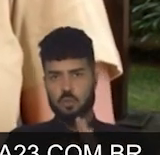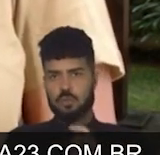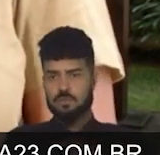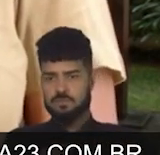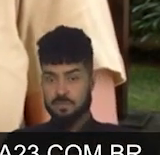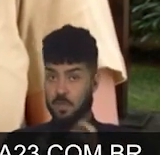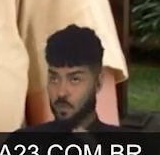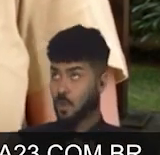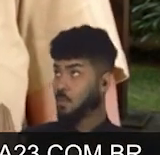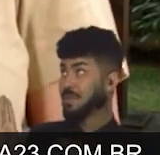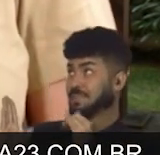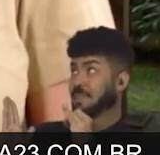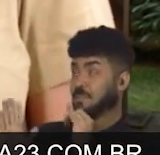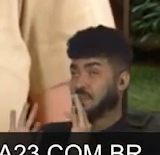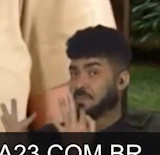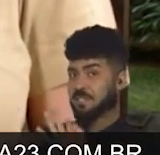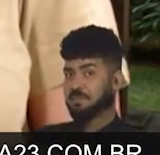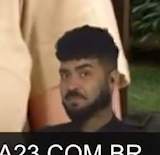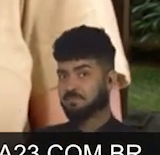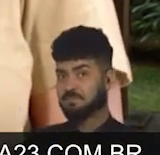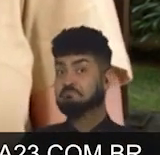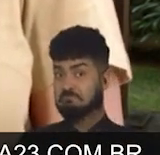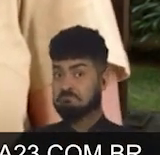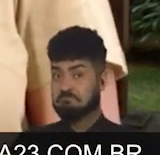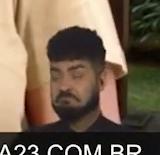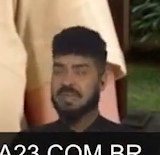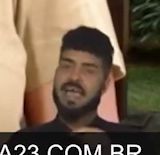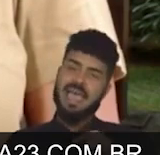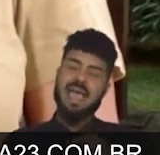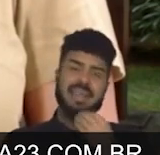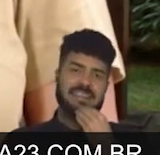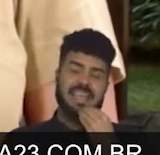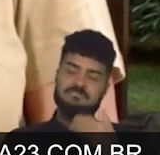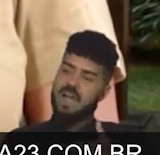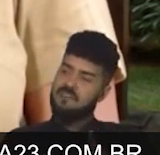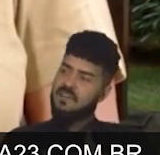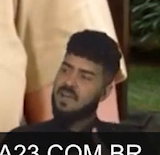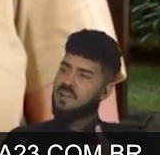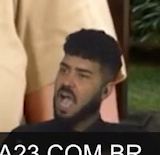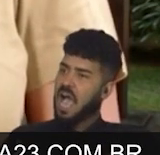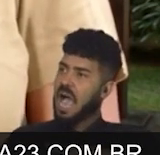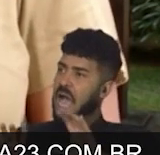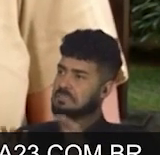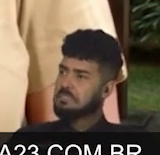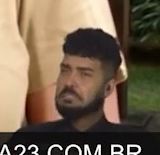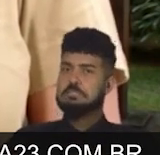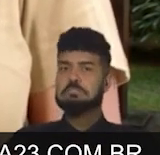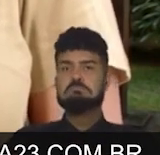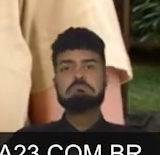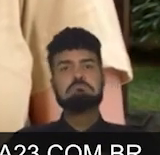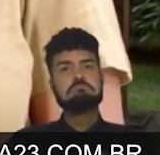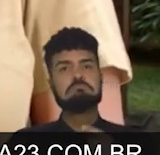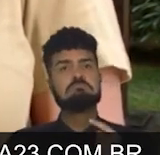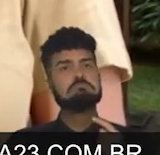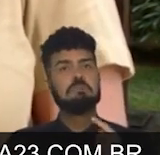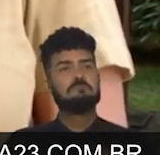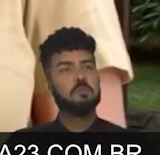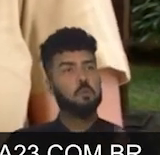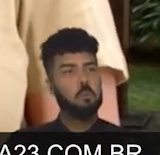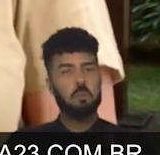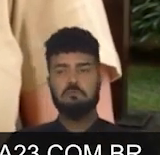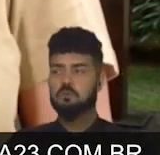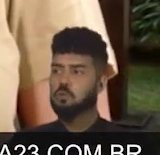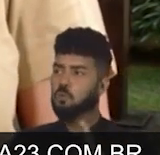a na casa de James, Socorro e João Vitor, são uma das tendências verificadas pelo IPEA. Essas famílias precisam de